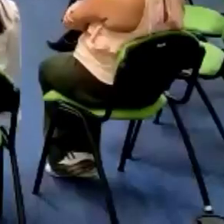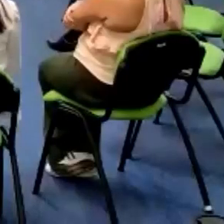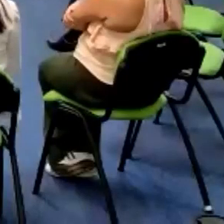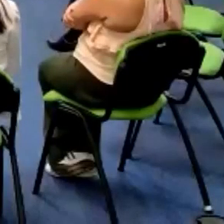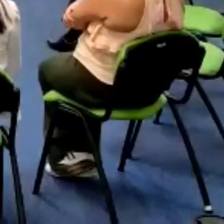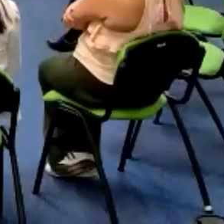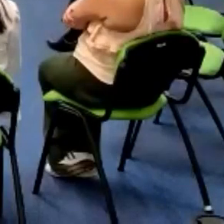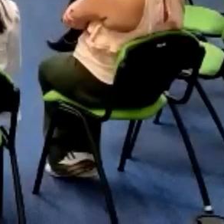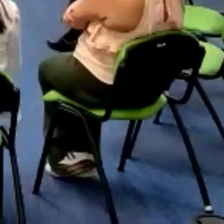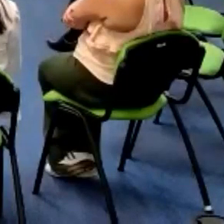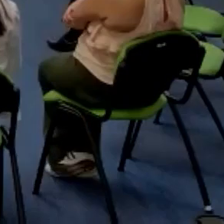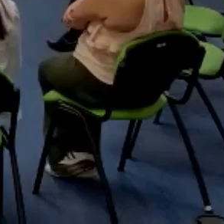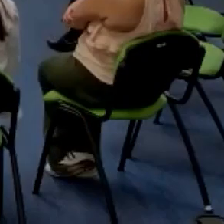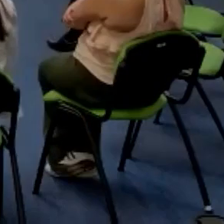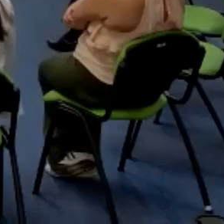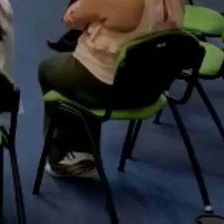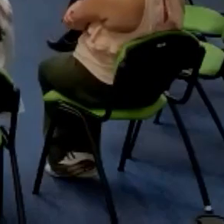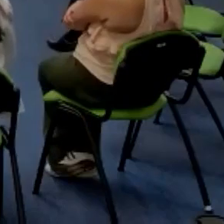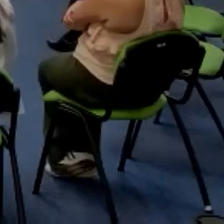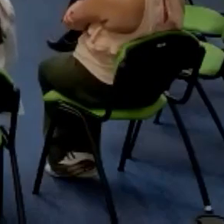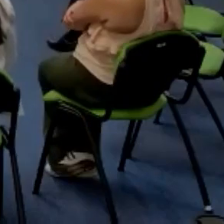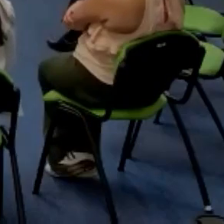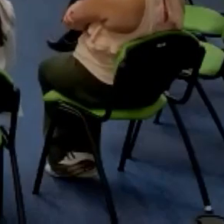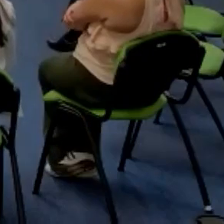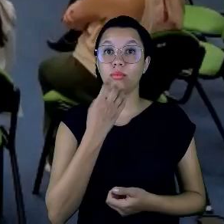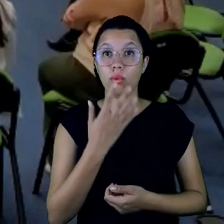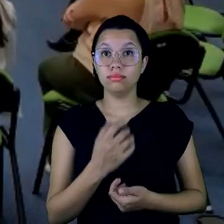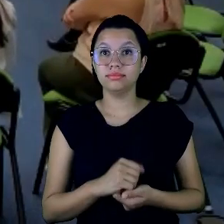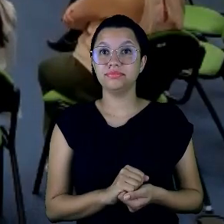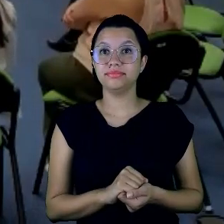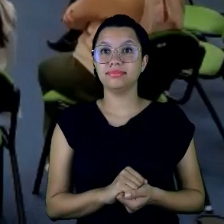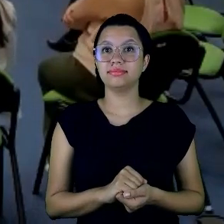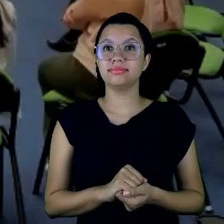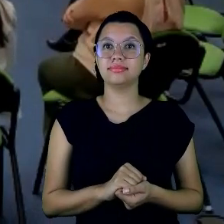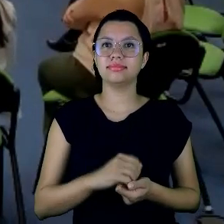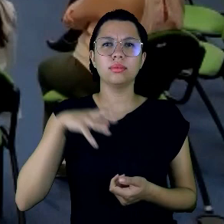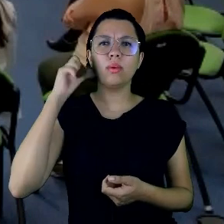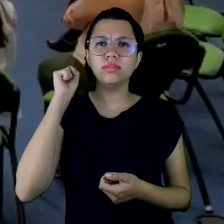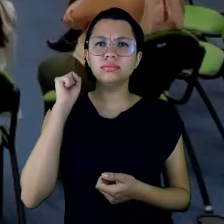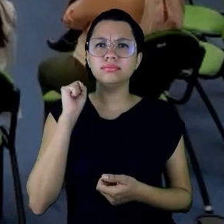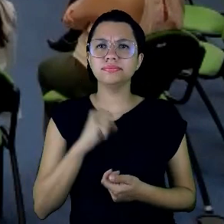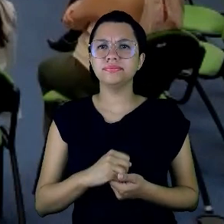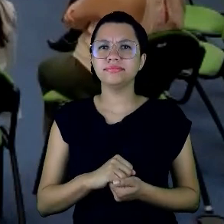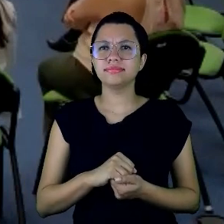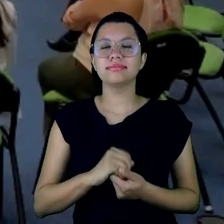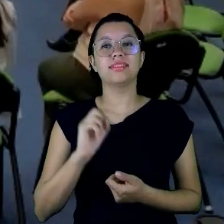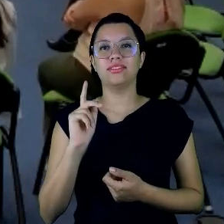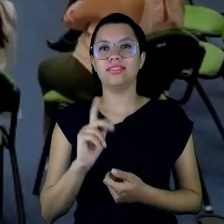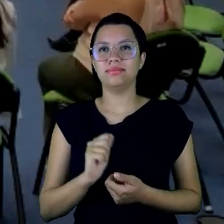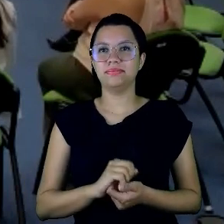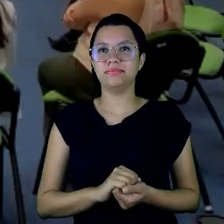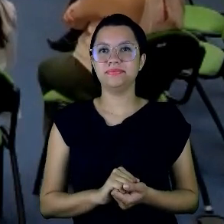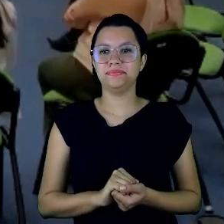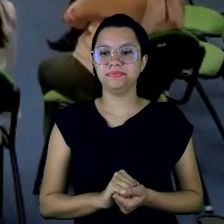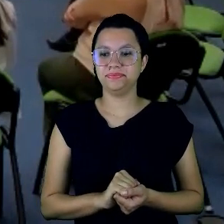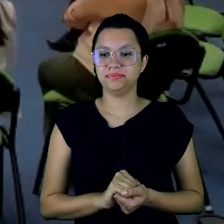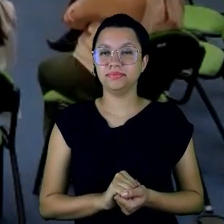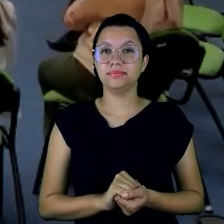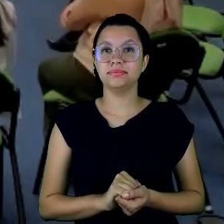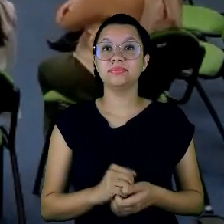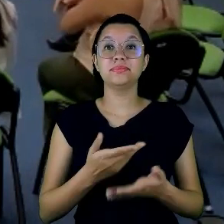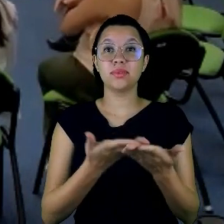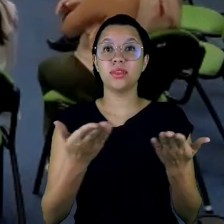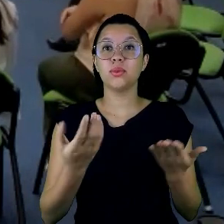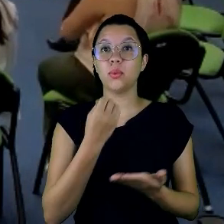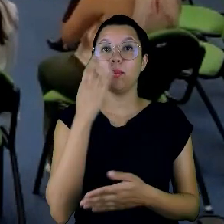Sala de paredes brancas, ao centro cadeiras verdes posicionadas em U, Boa. com pessoas sentadas. Em frente a Estão me elas, ouvindo? uma mulher em pé. Ah, então Ao tá bom. fundo, dois telões.